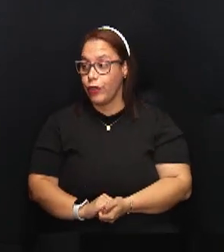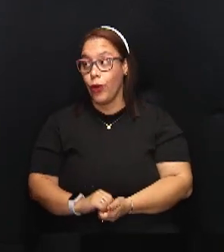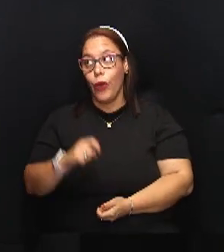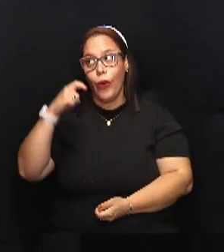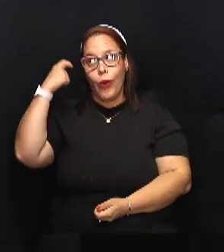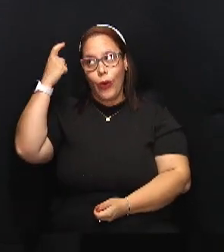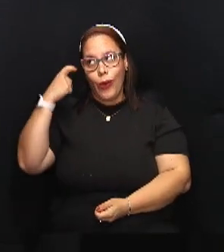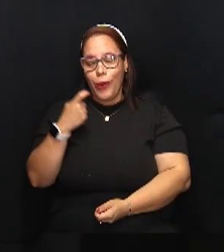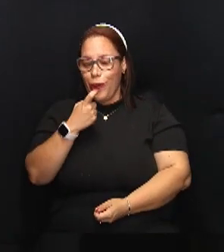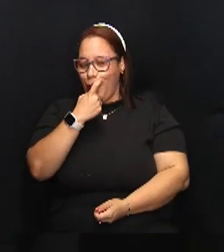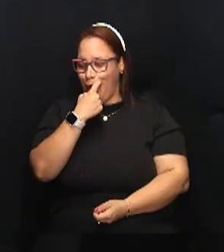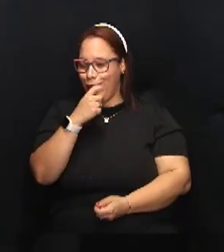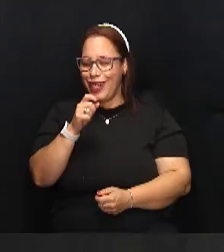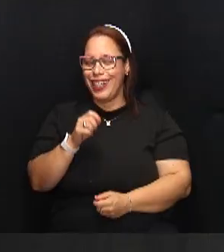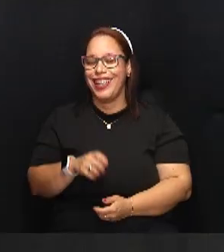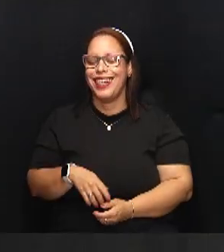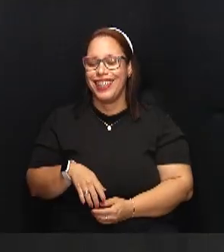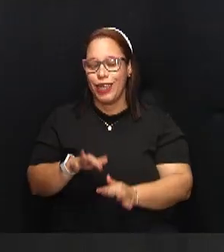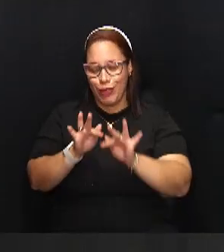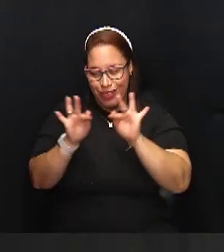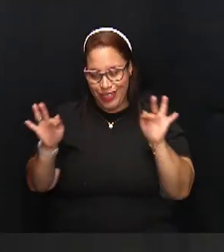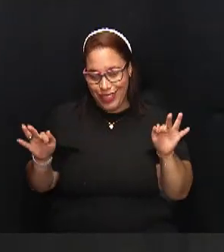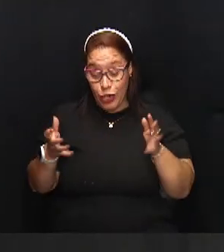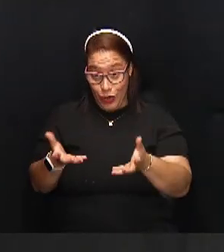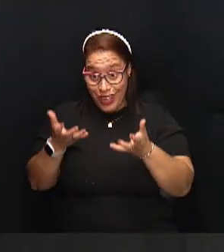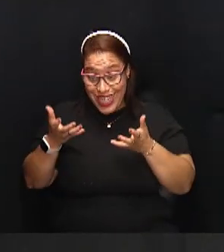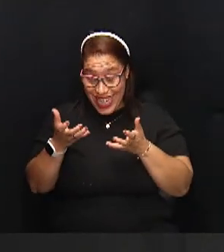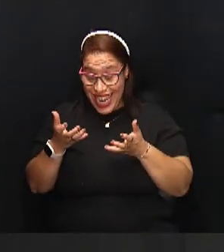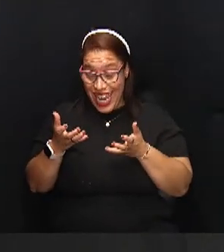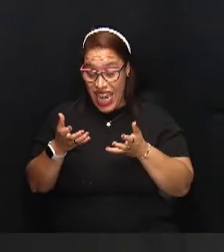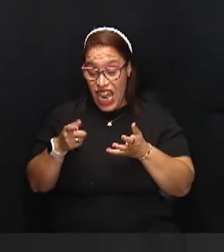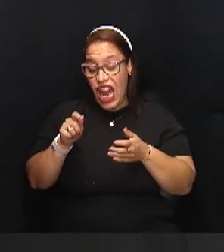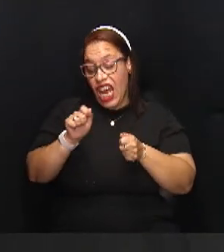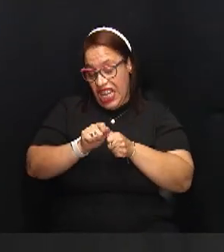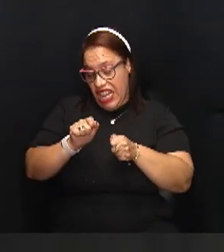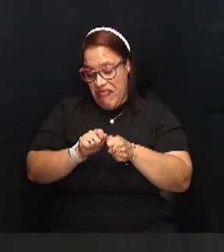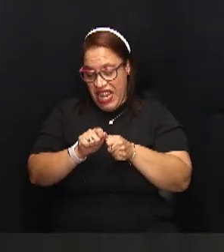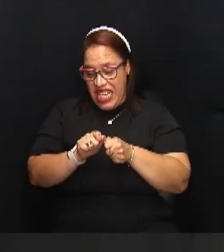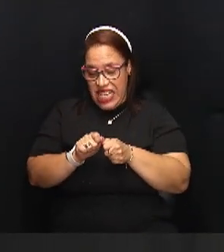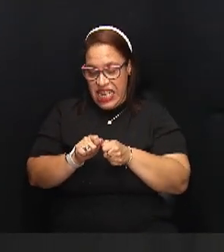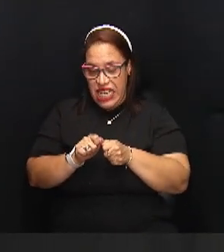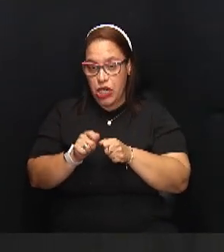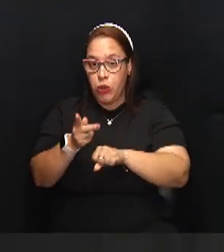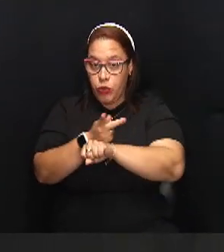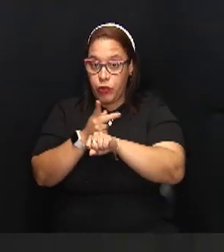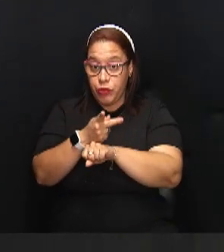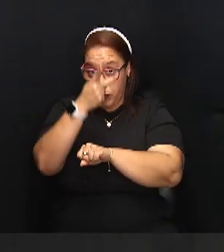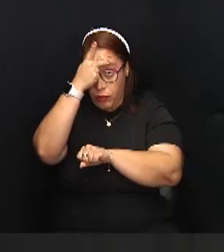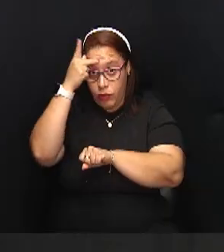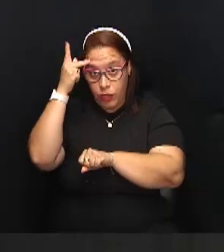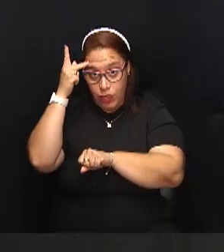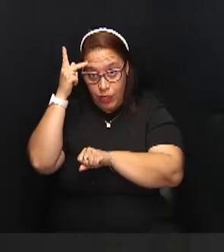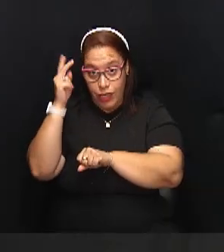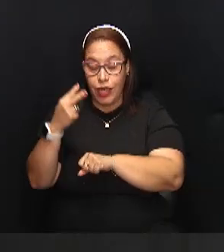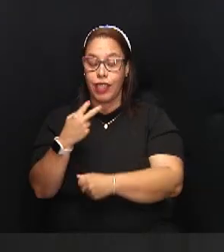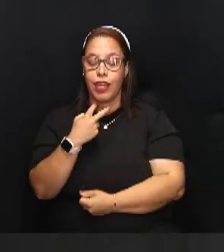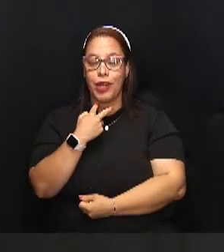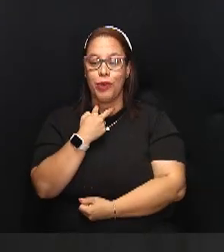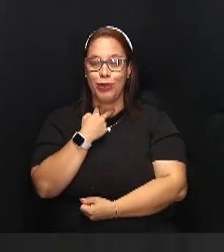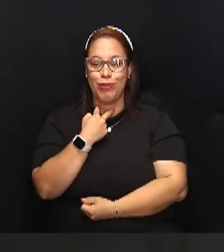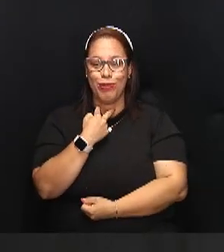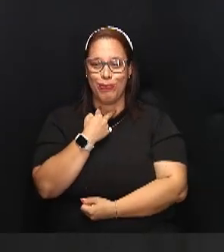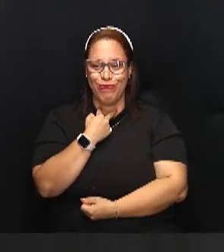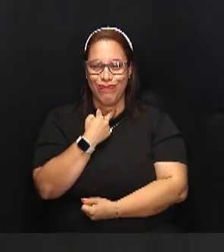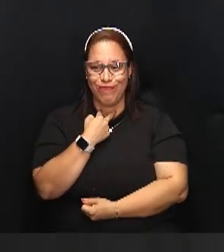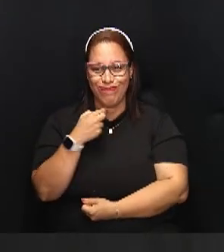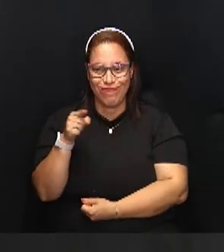um ditado que diz o seguinte, né? Quando você quer alguma coisa, que alguém faça alguma coisa, procure aquela pessoa que está ocupada. Porque aquele que